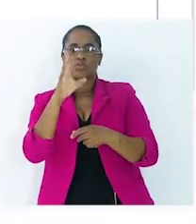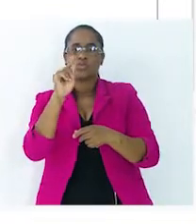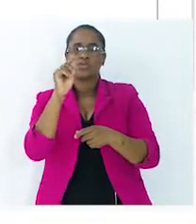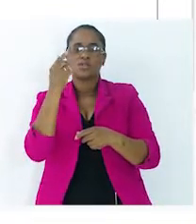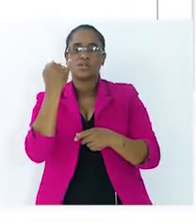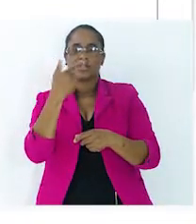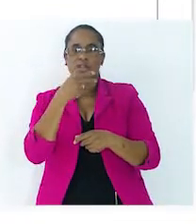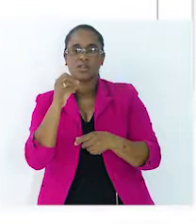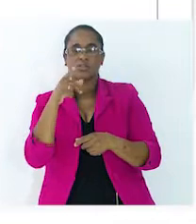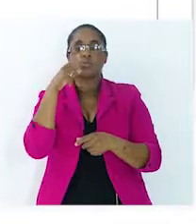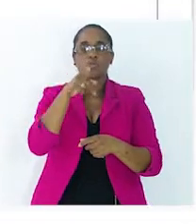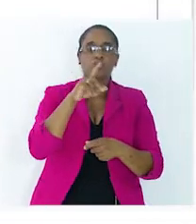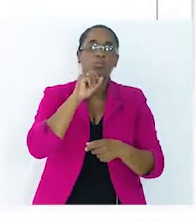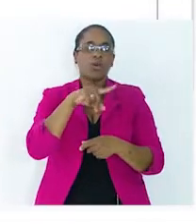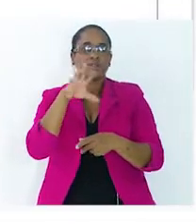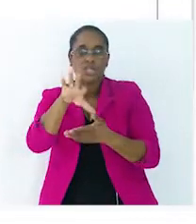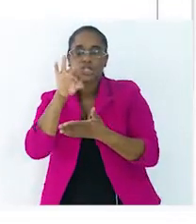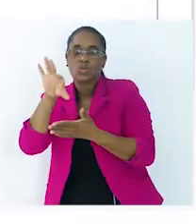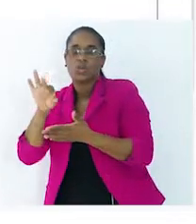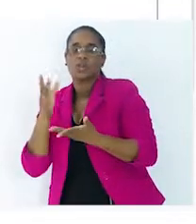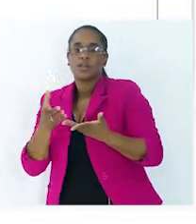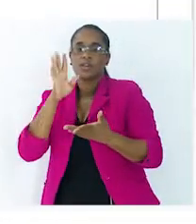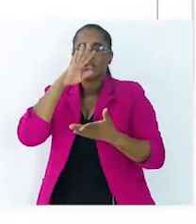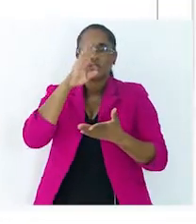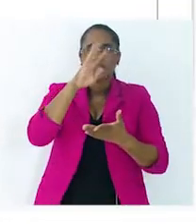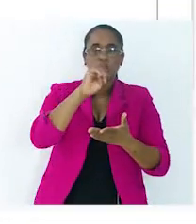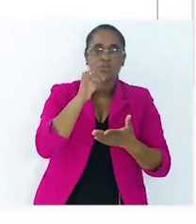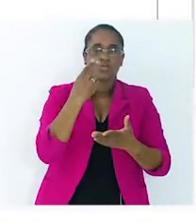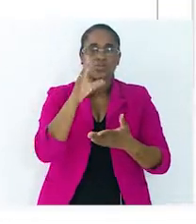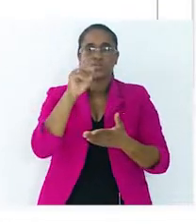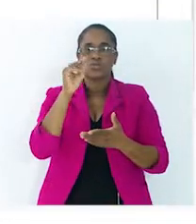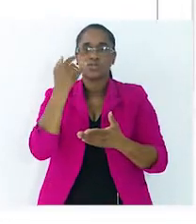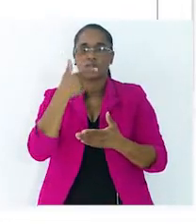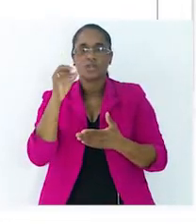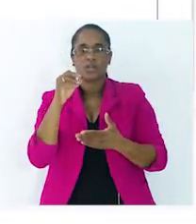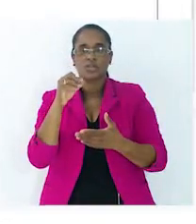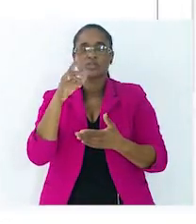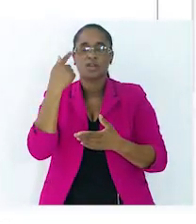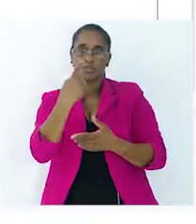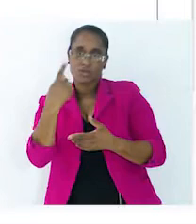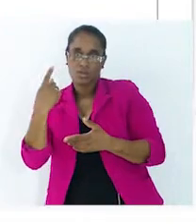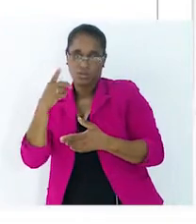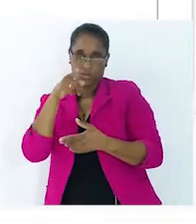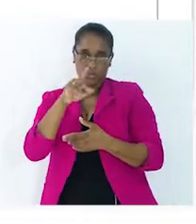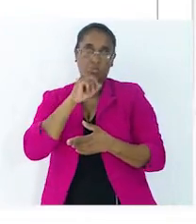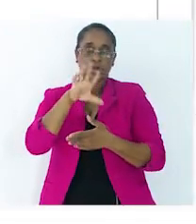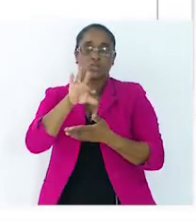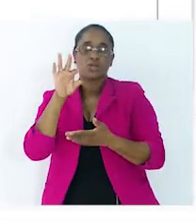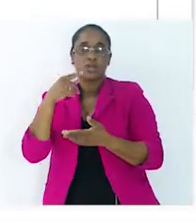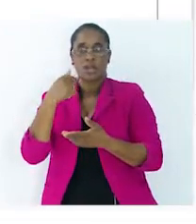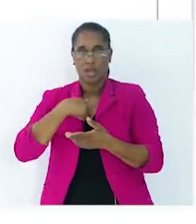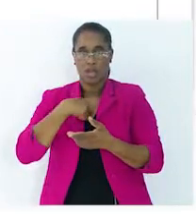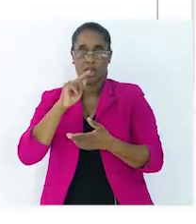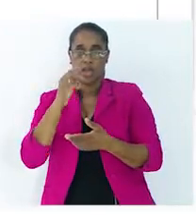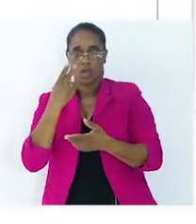podes escolher, ok? Se o sujeito está no singular, tu podes escolher o eu, primeira pessoa, o tu, que é a